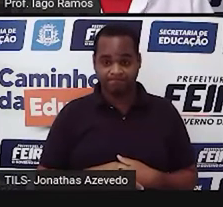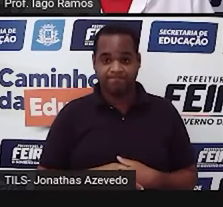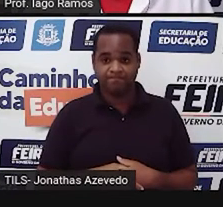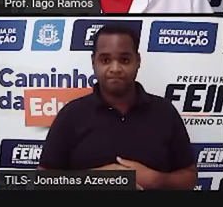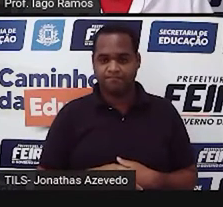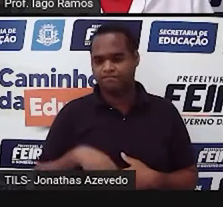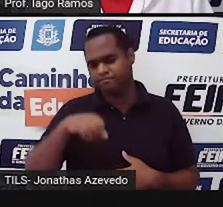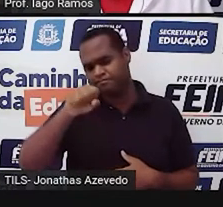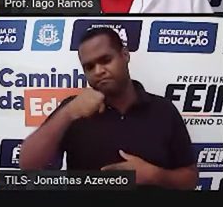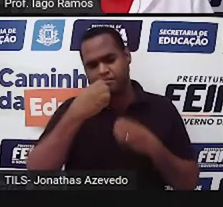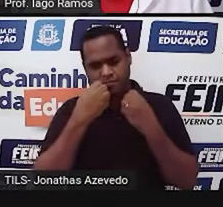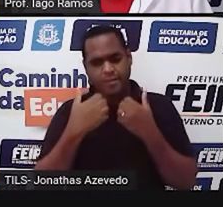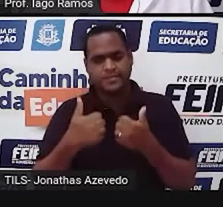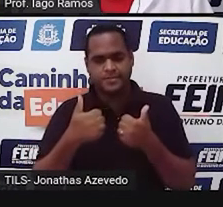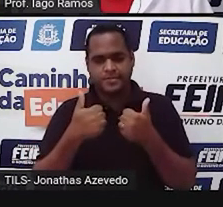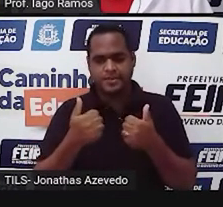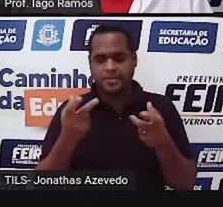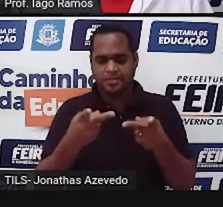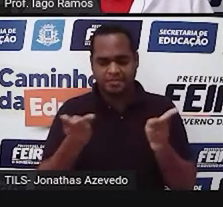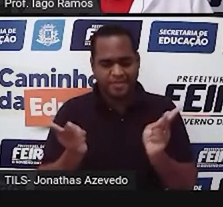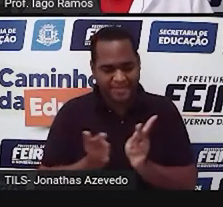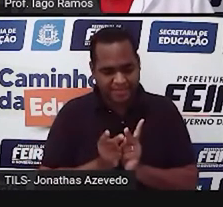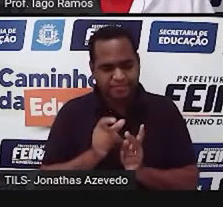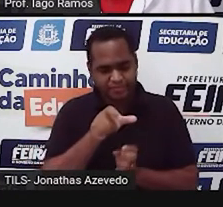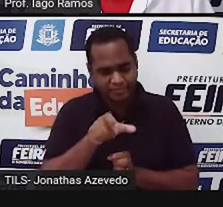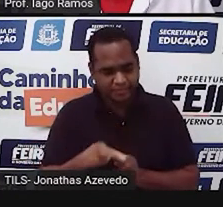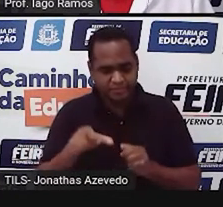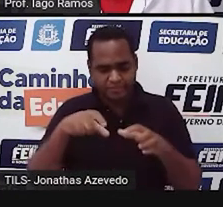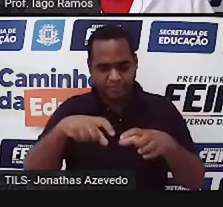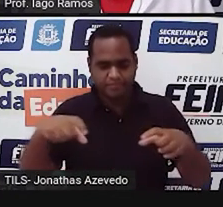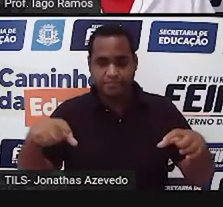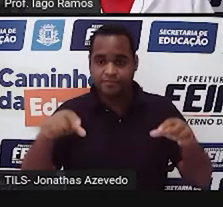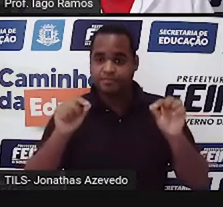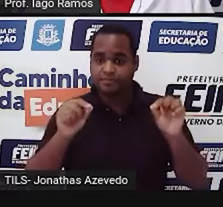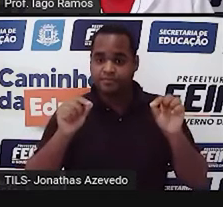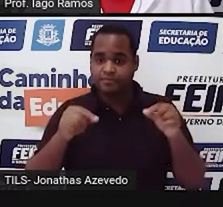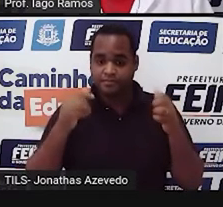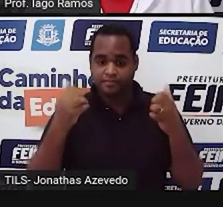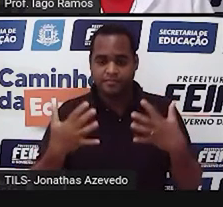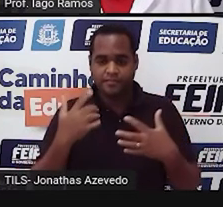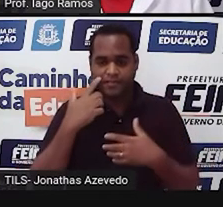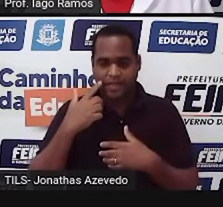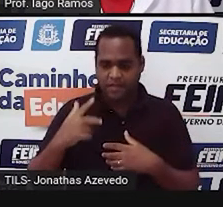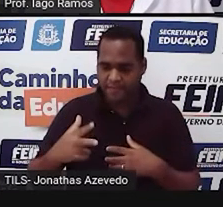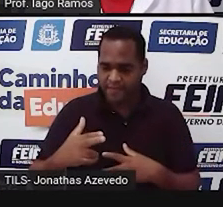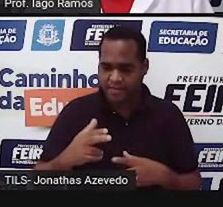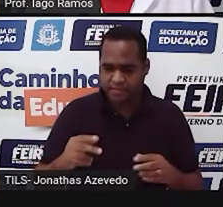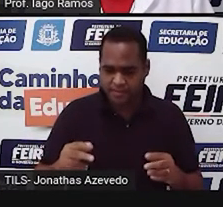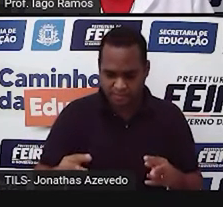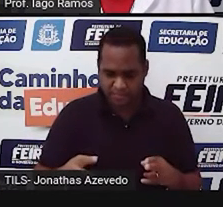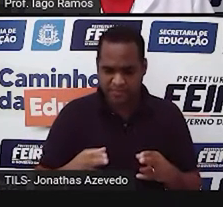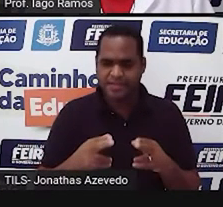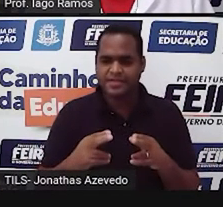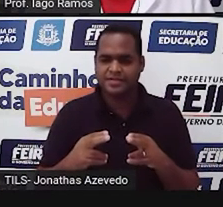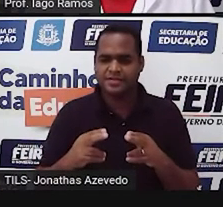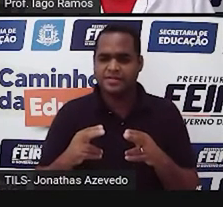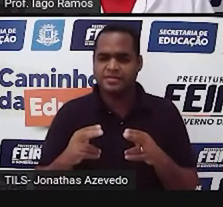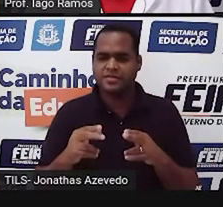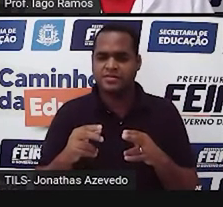bom pizza fatiada né fatiada fracionada